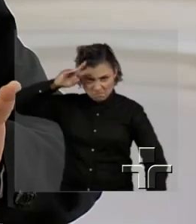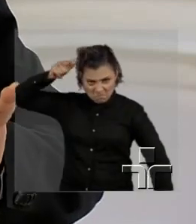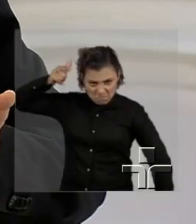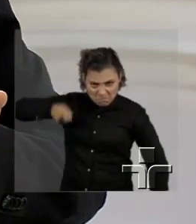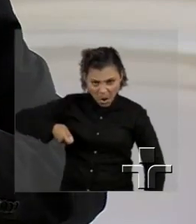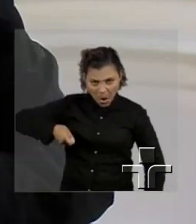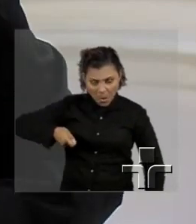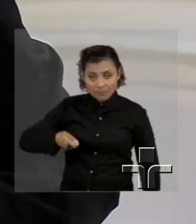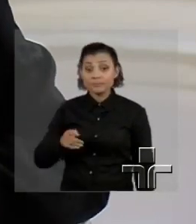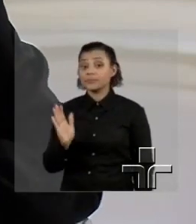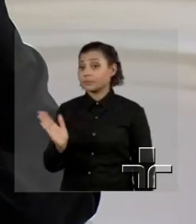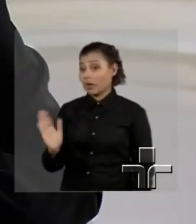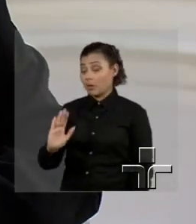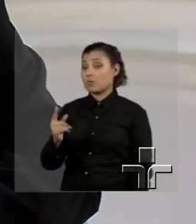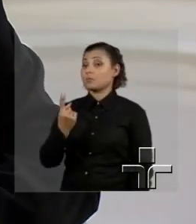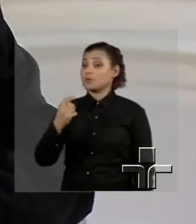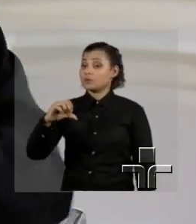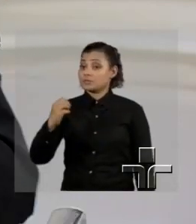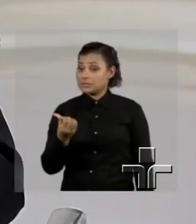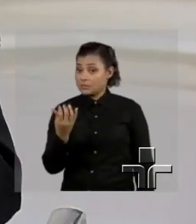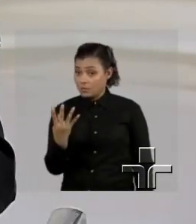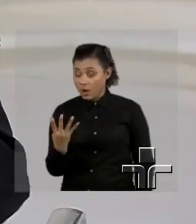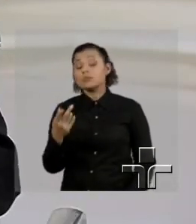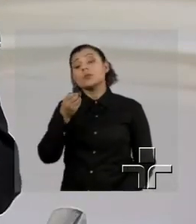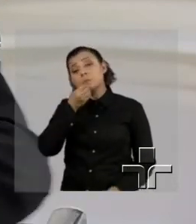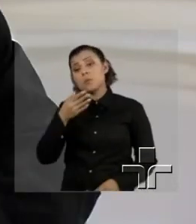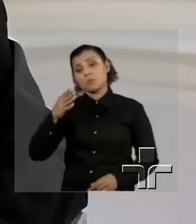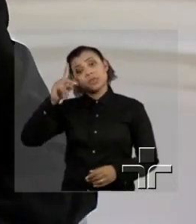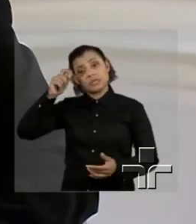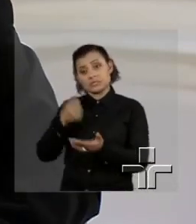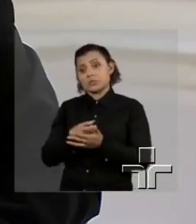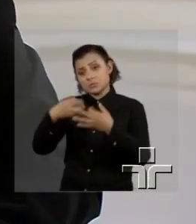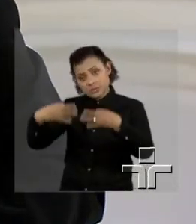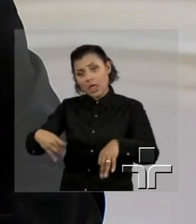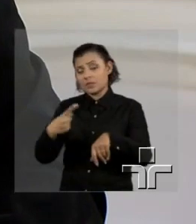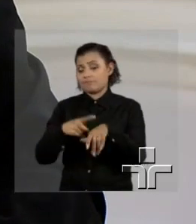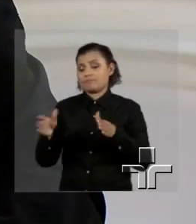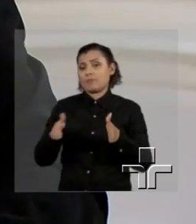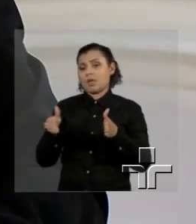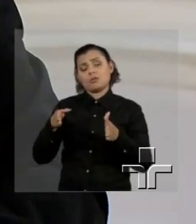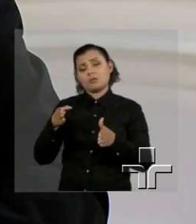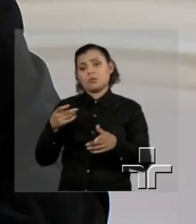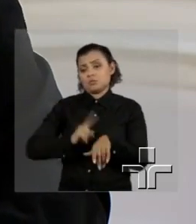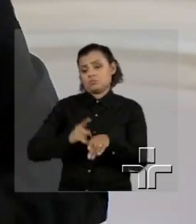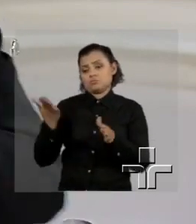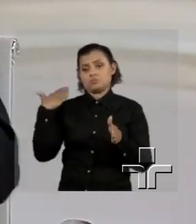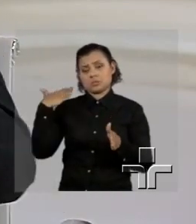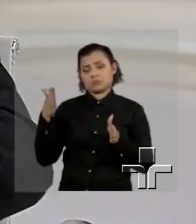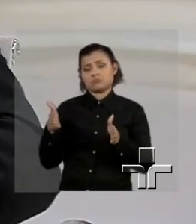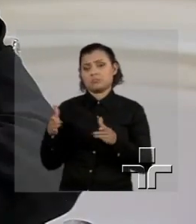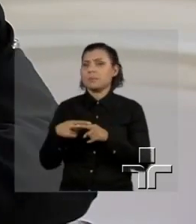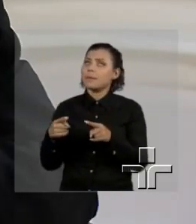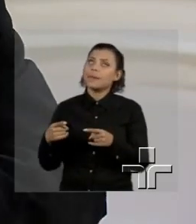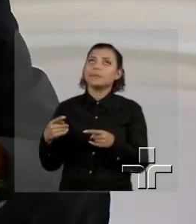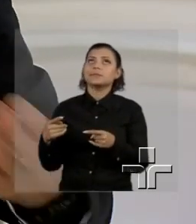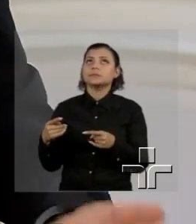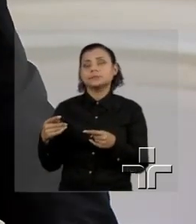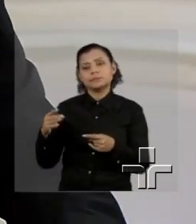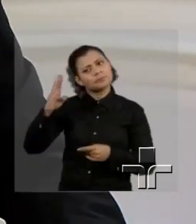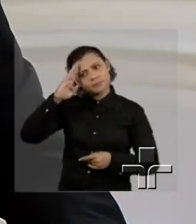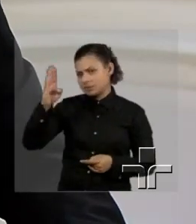anos de ditadura militar, então não pode ser democrático. E eu vejo agora as Forças Armadas voltando a falar nisso, comemoraram